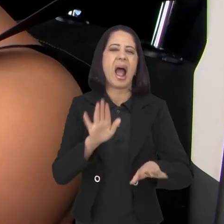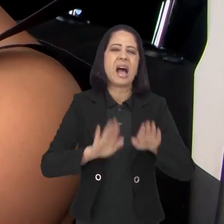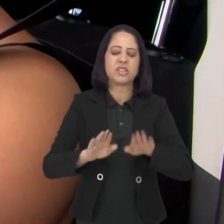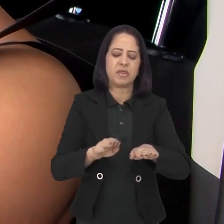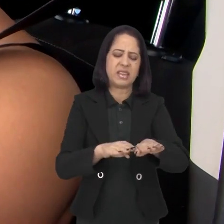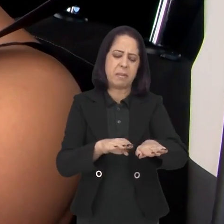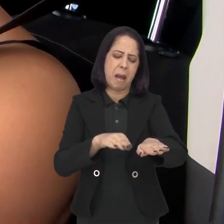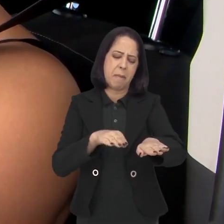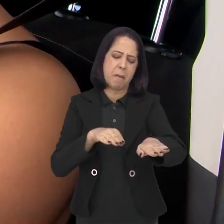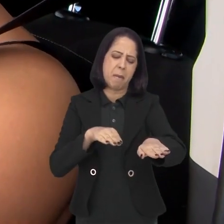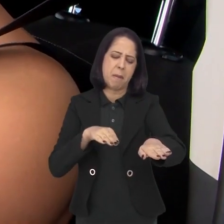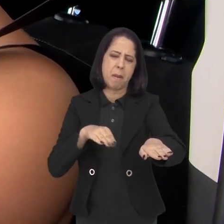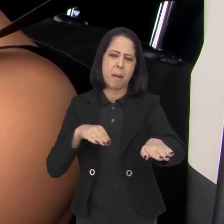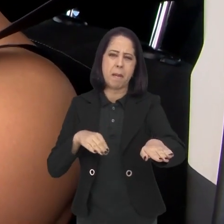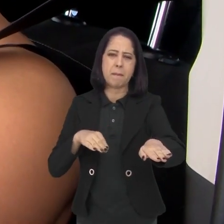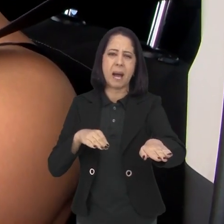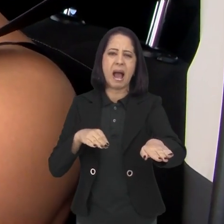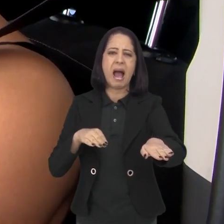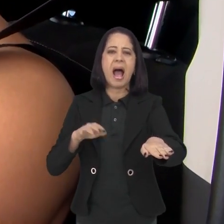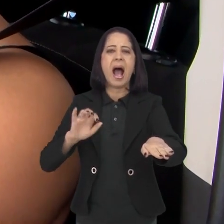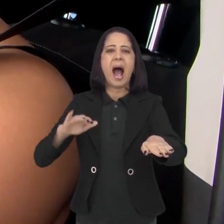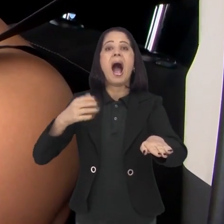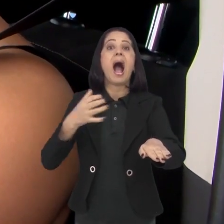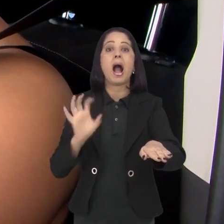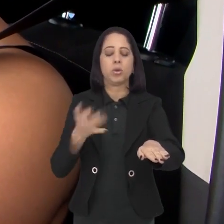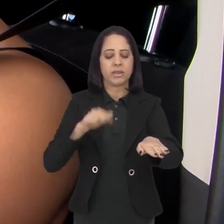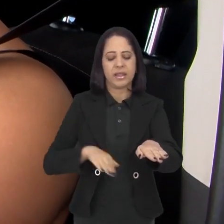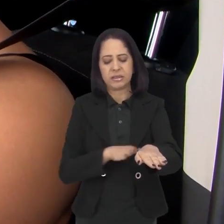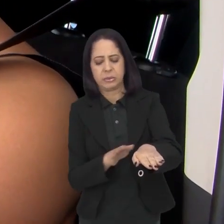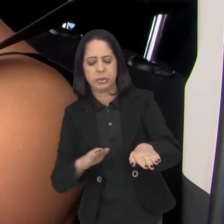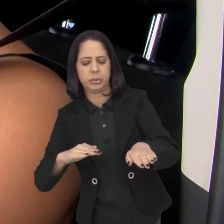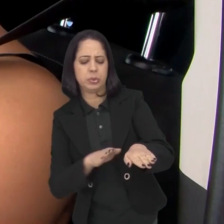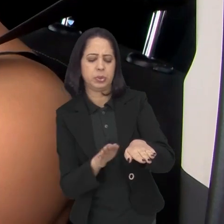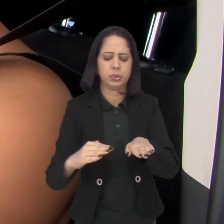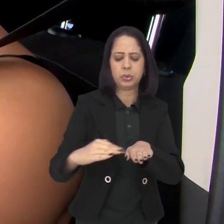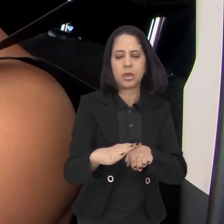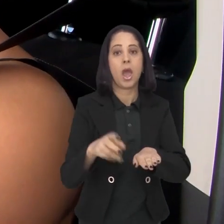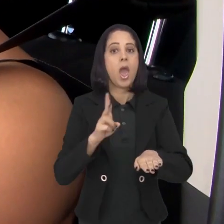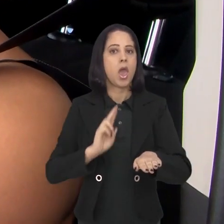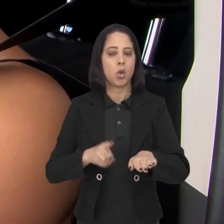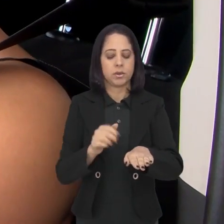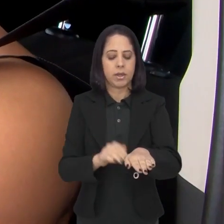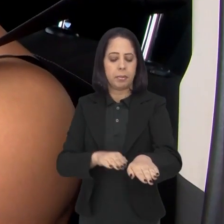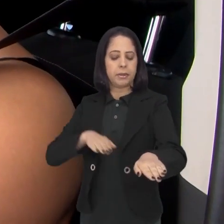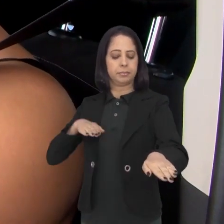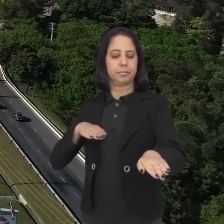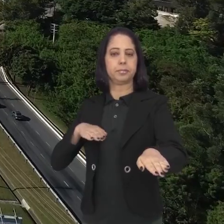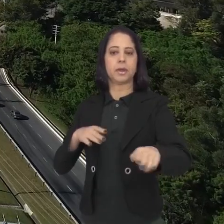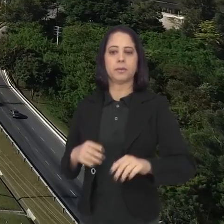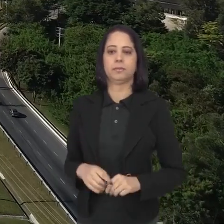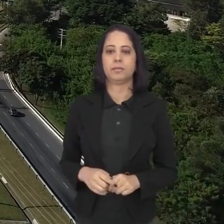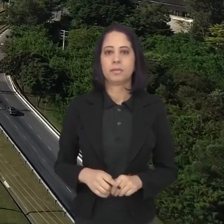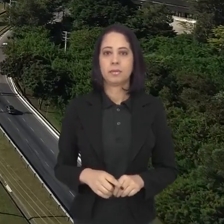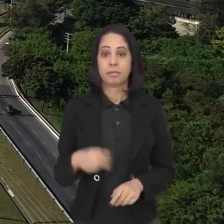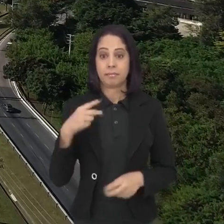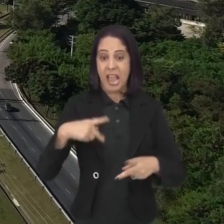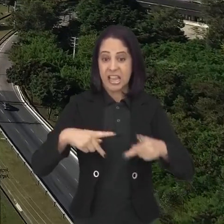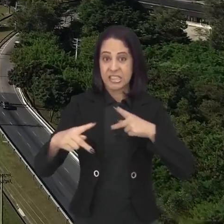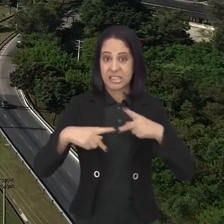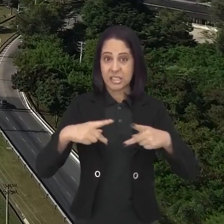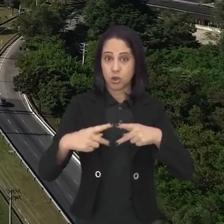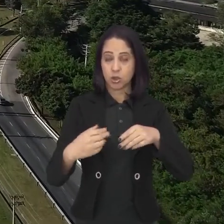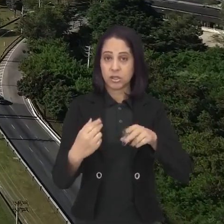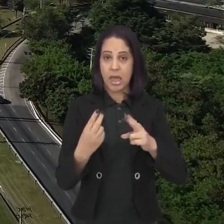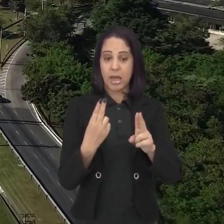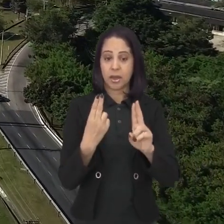né? Às vezes aquele trânsito, acaba entrando na sua frente, eu sempre abro um espaço. São José é cortada